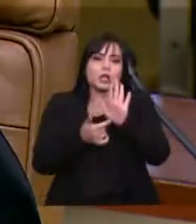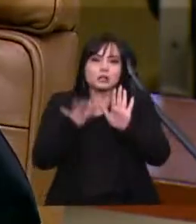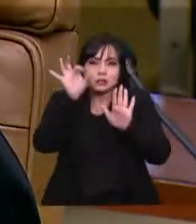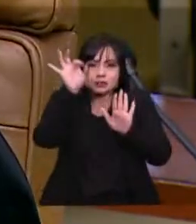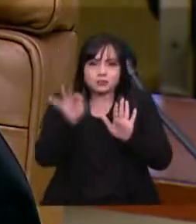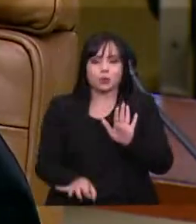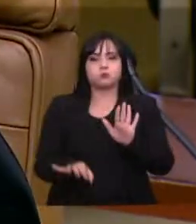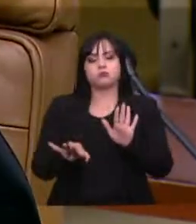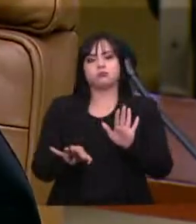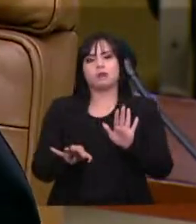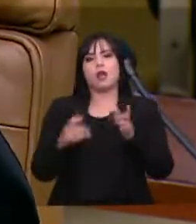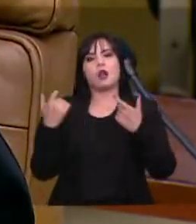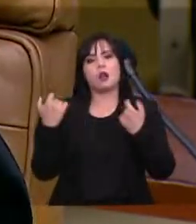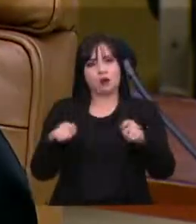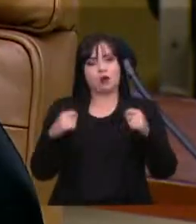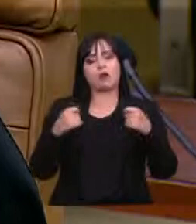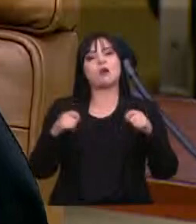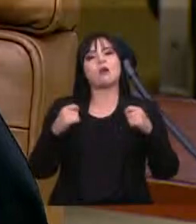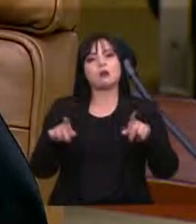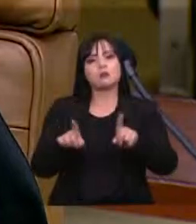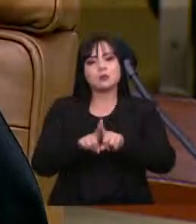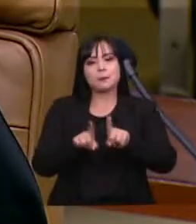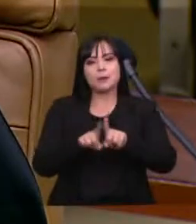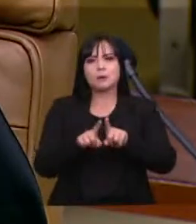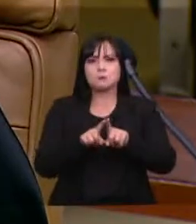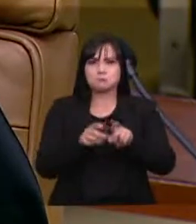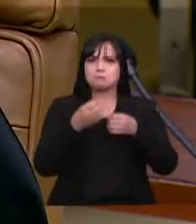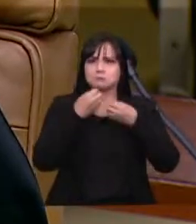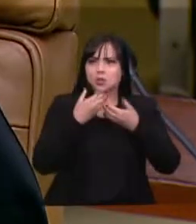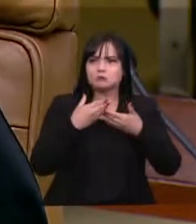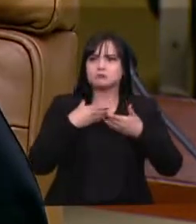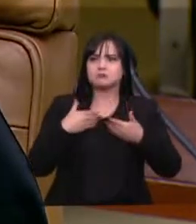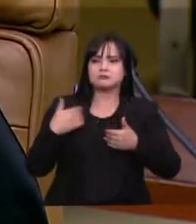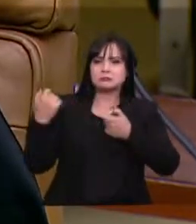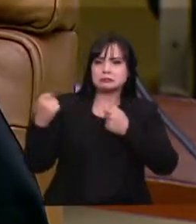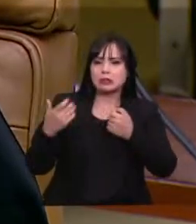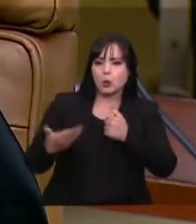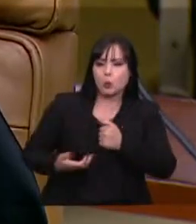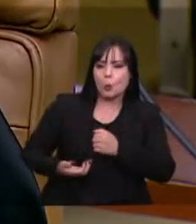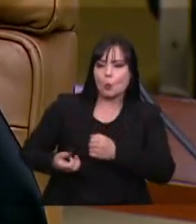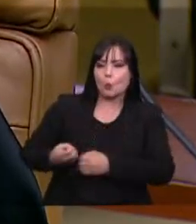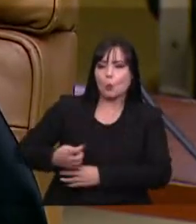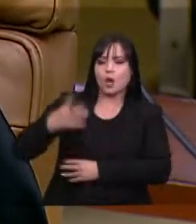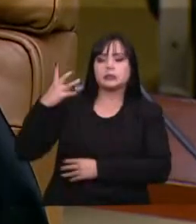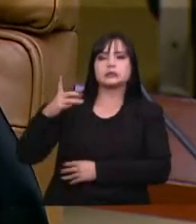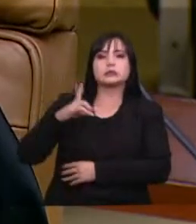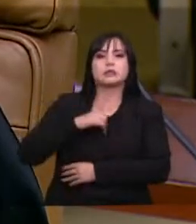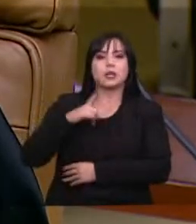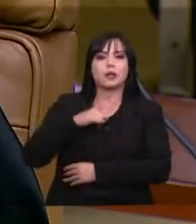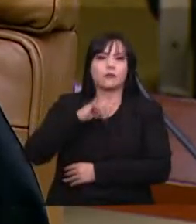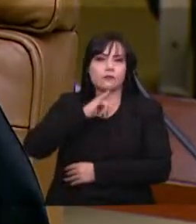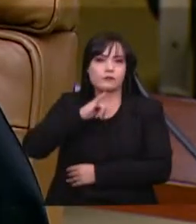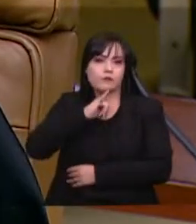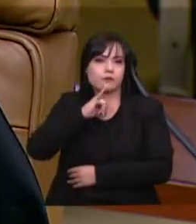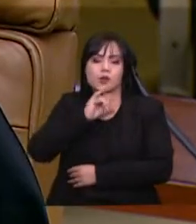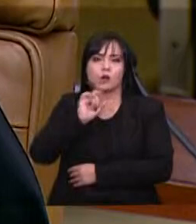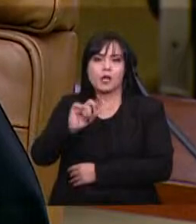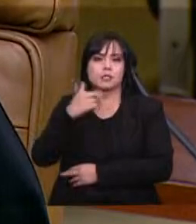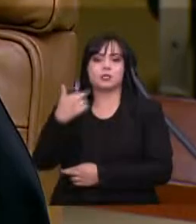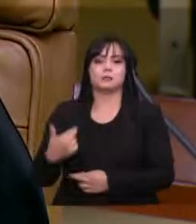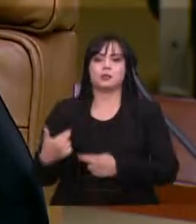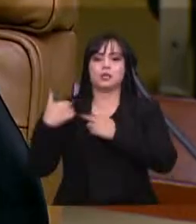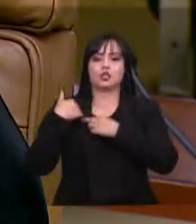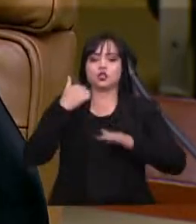a exatidão necessária e suficiente o nexo de causalidade apto a configurar a